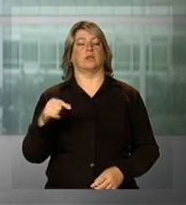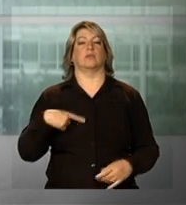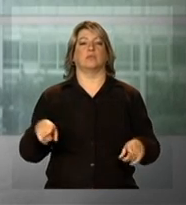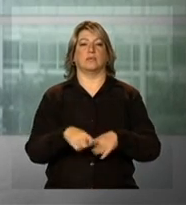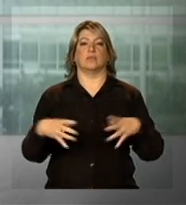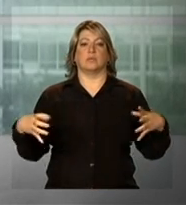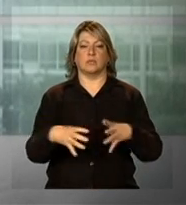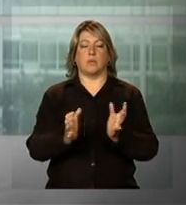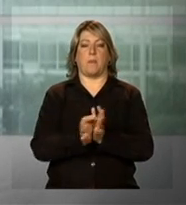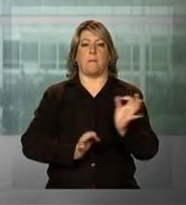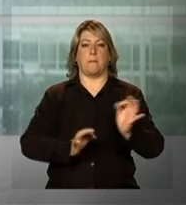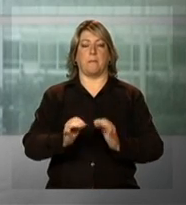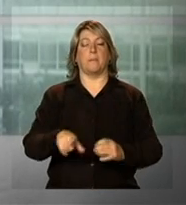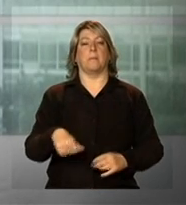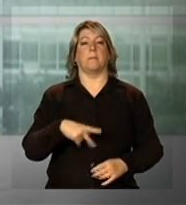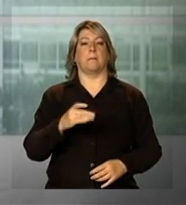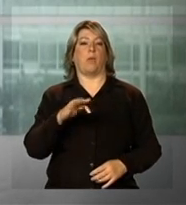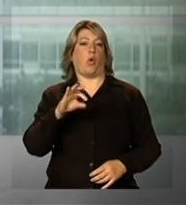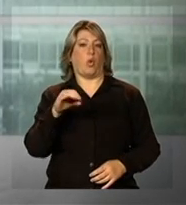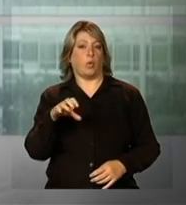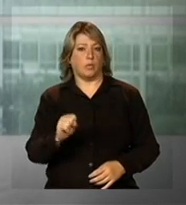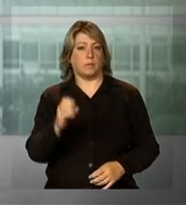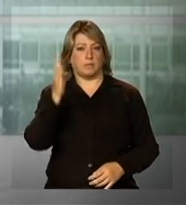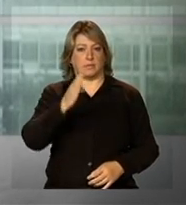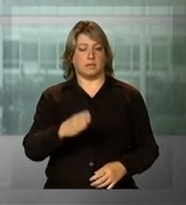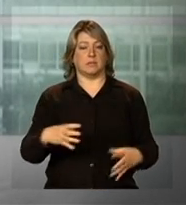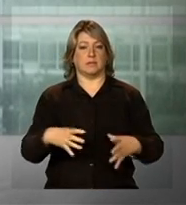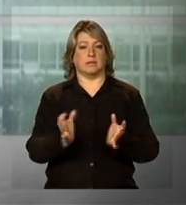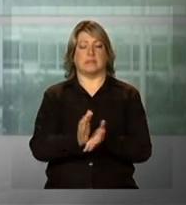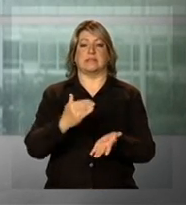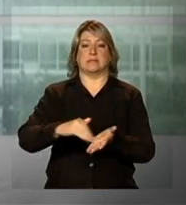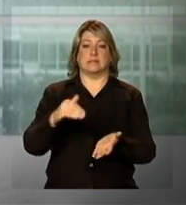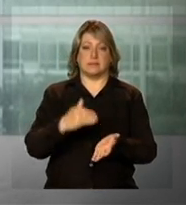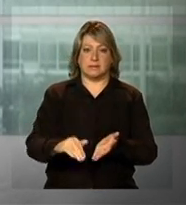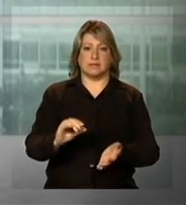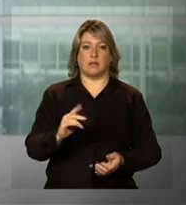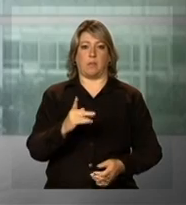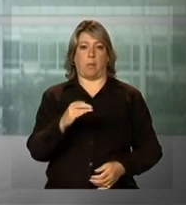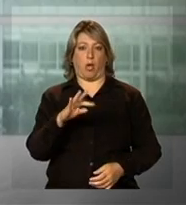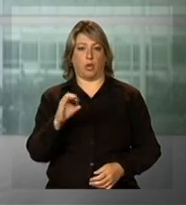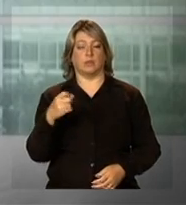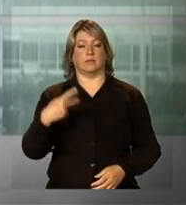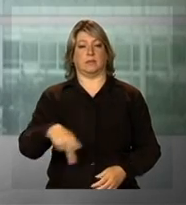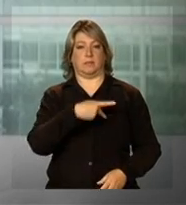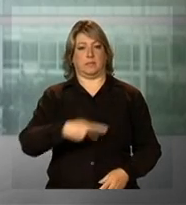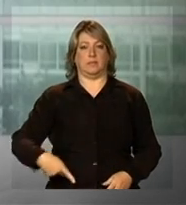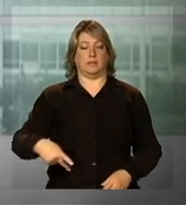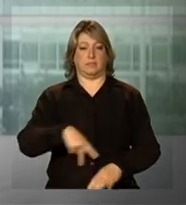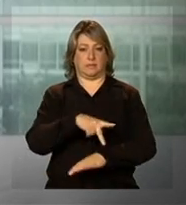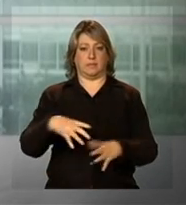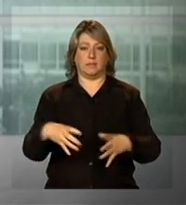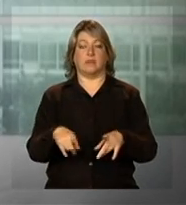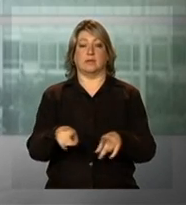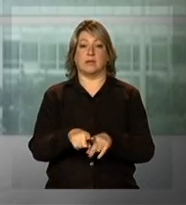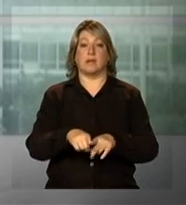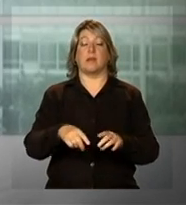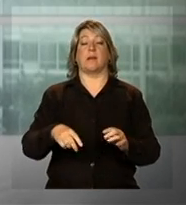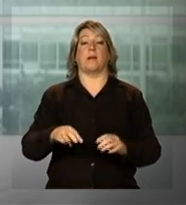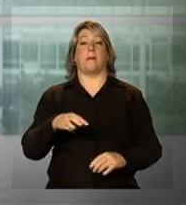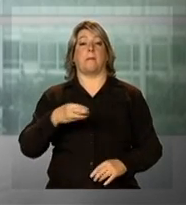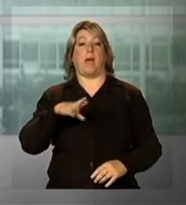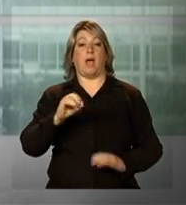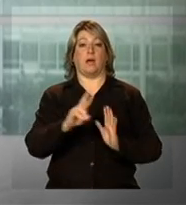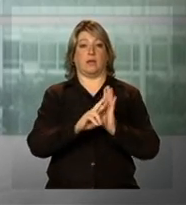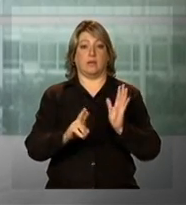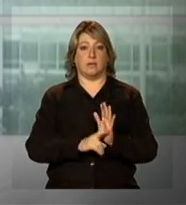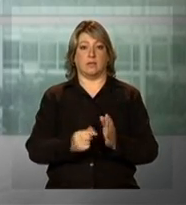portos brasileiros na Secretaria de Portos da Presidência da República e o aprimoramento do marco regulatório para estimular